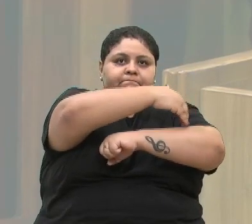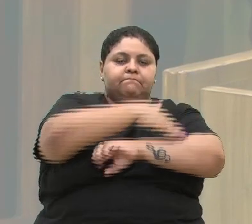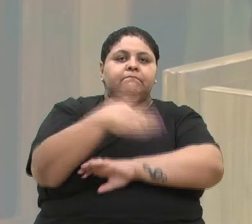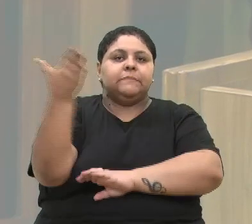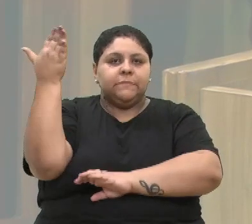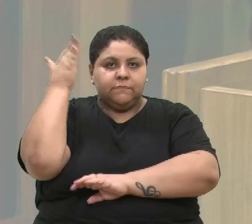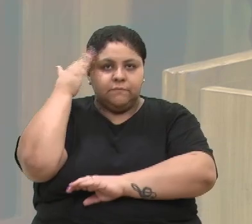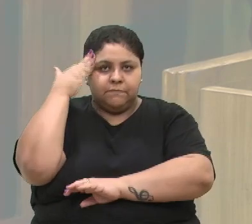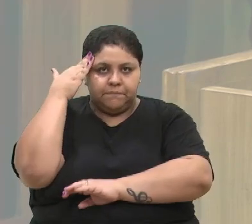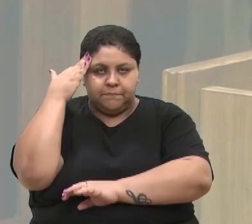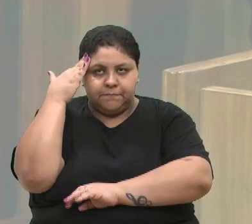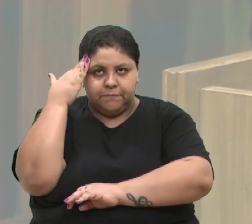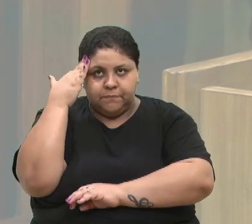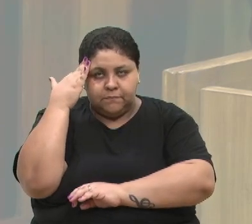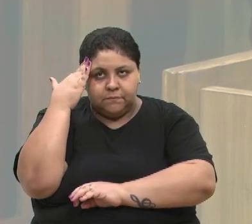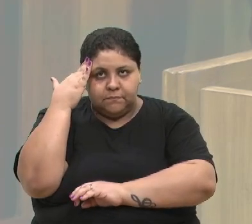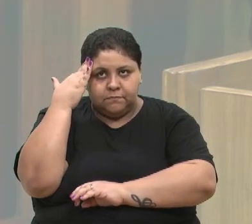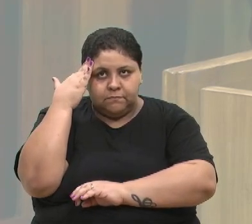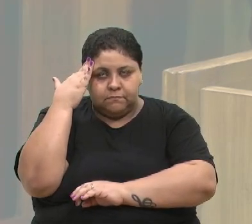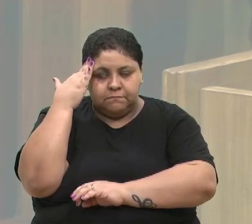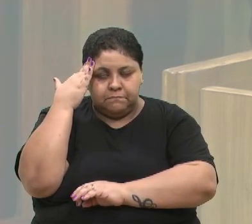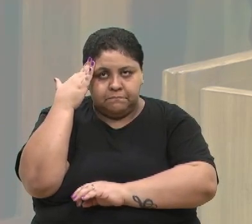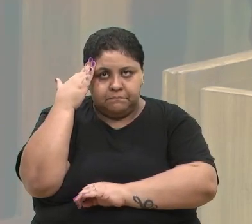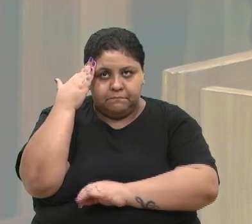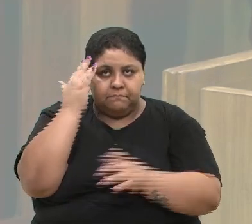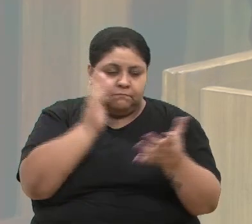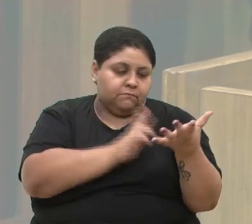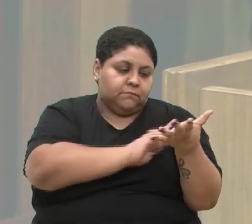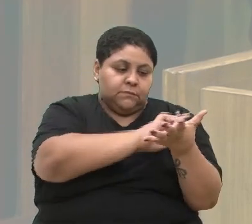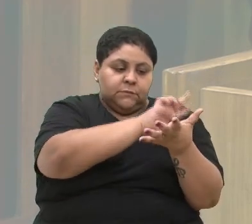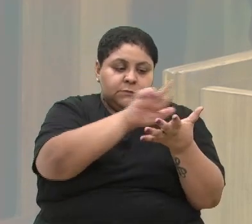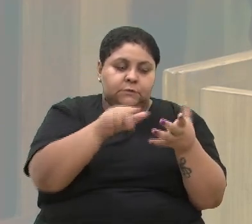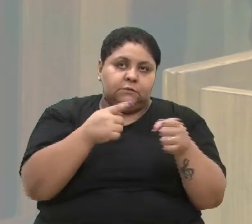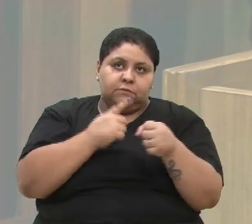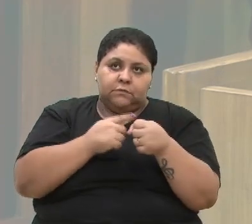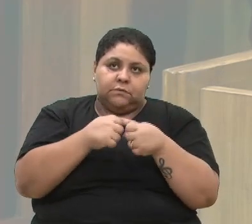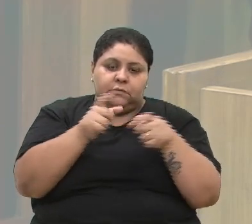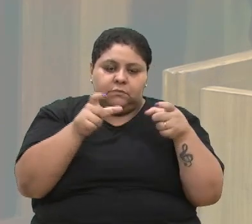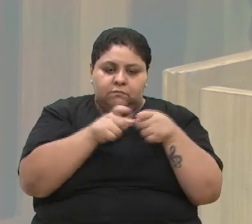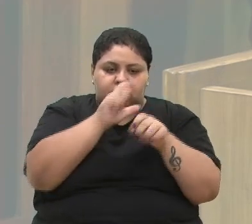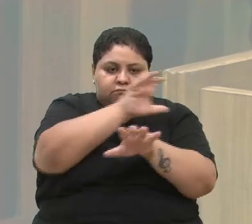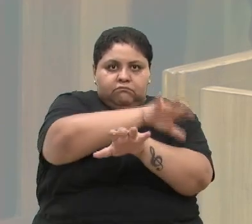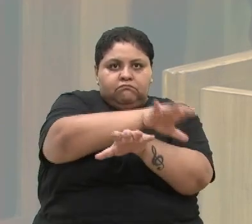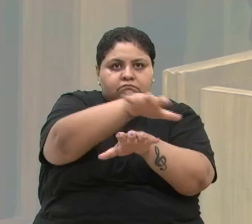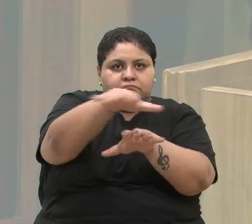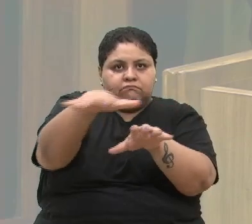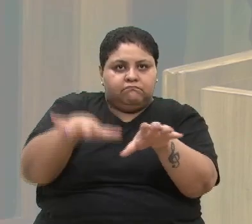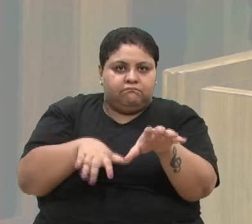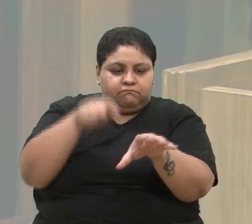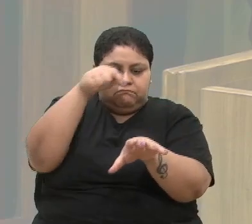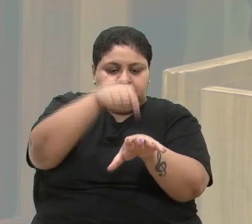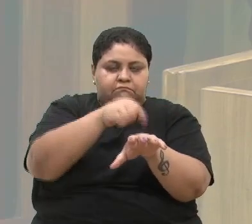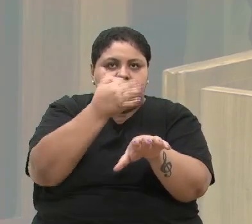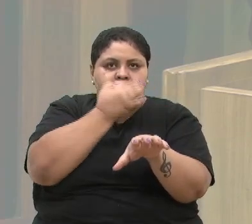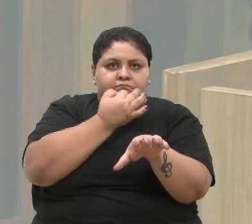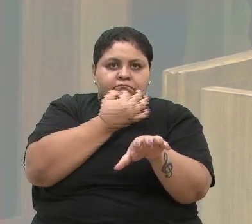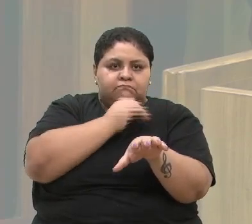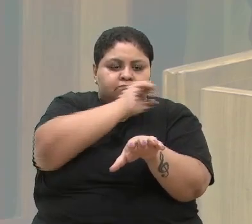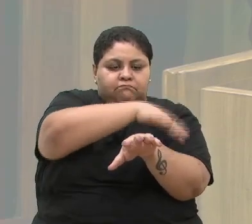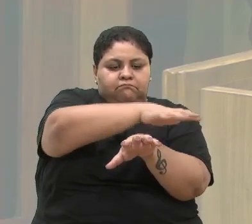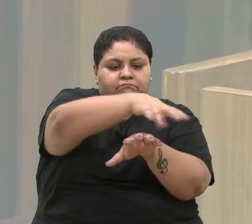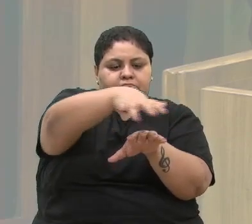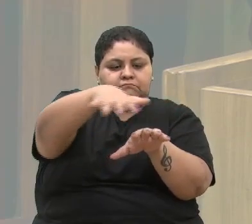que diversas cidades pequenas aqui em torno de nossa cidade, a nossa cidade hoje tem